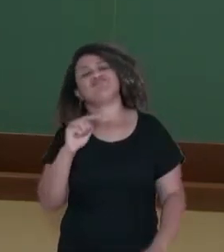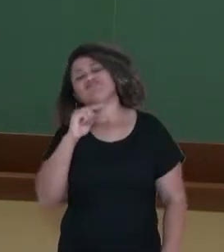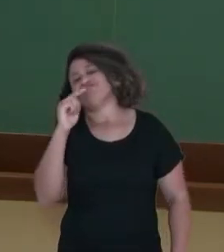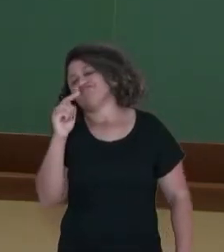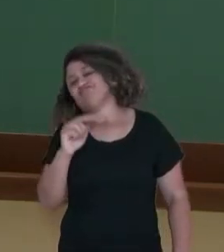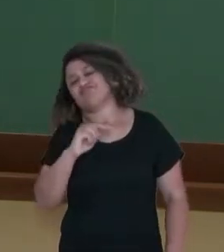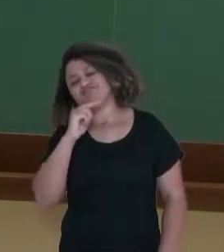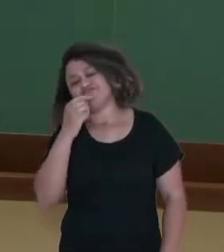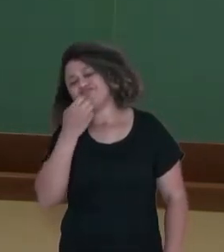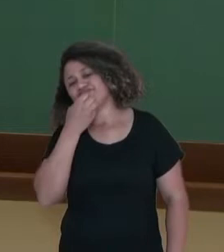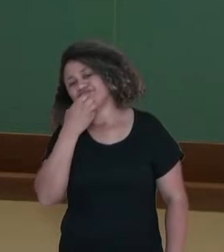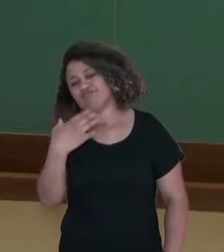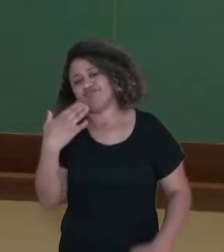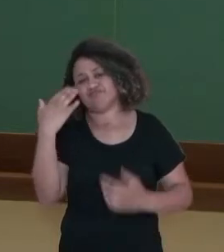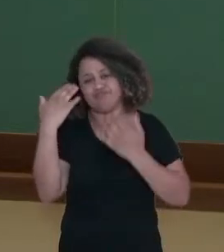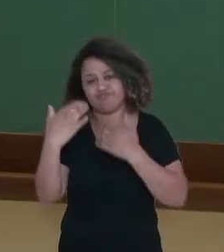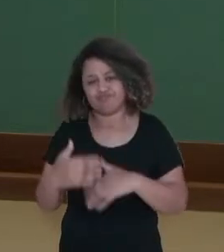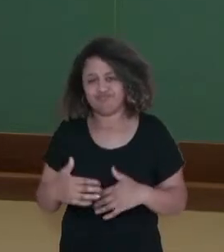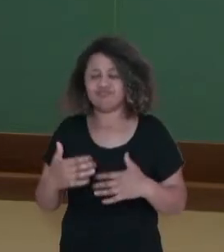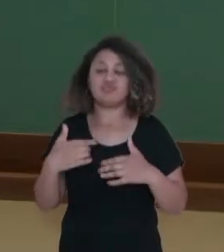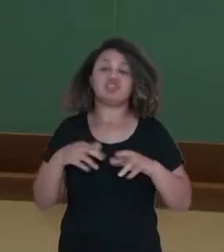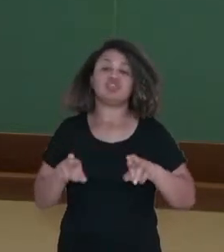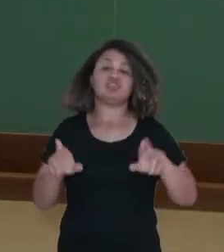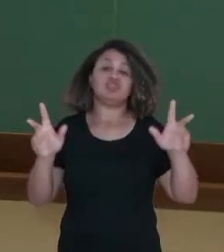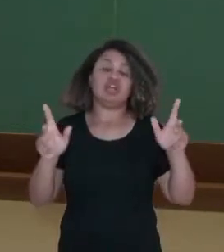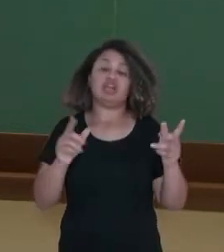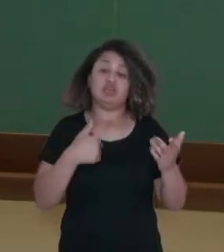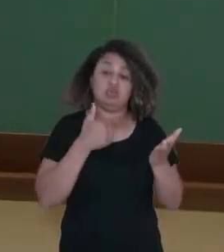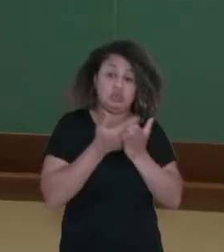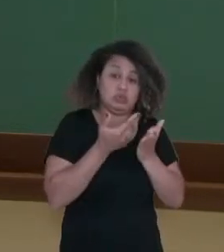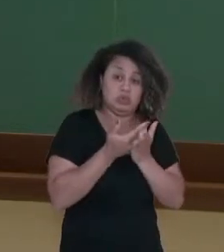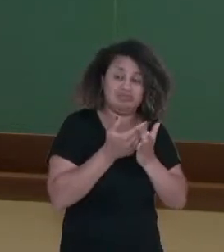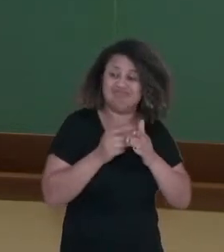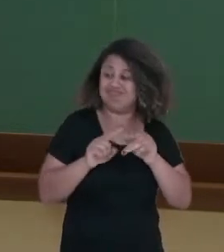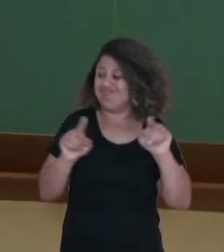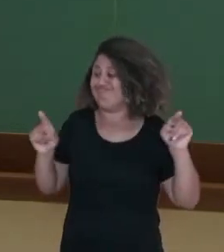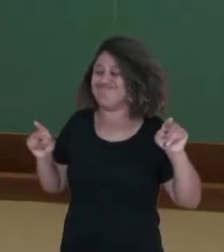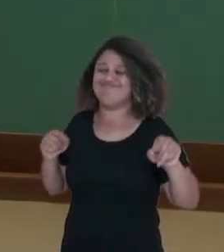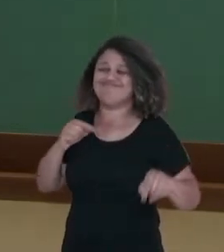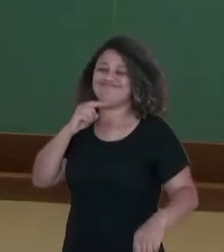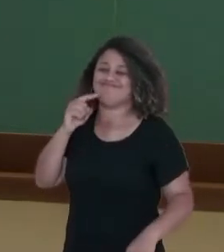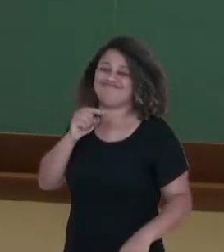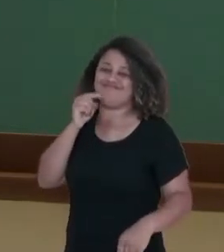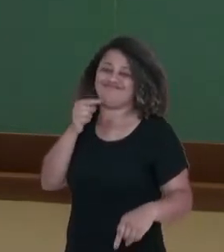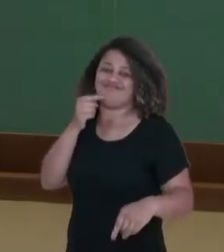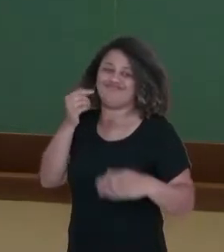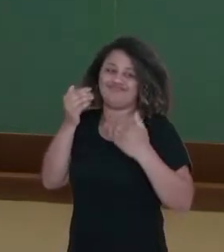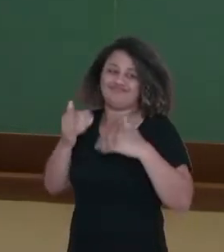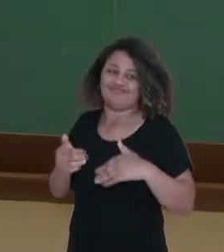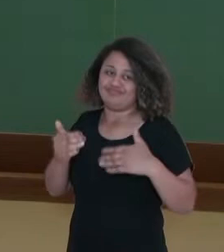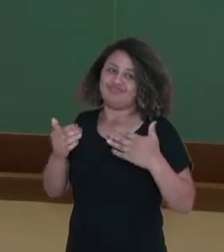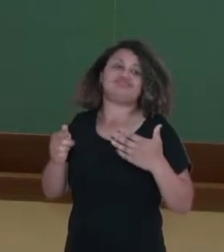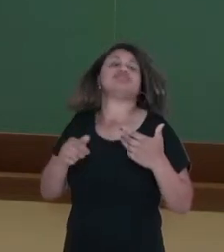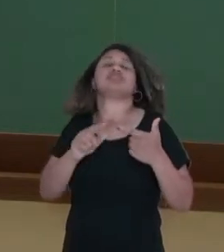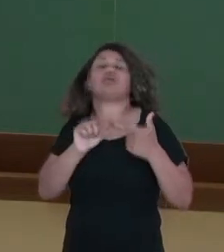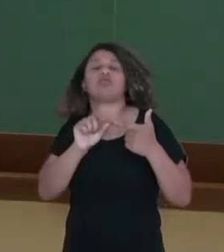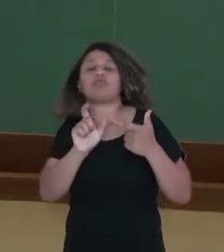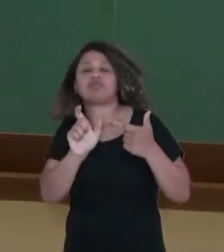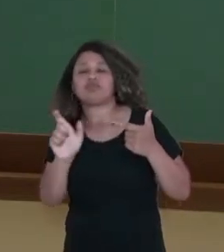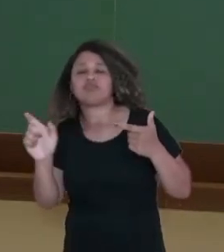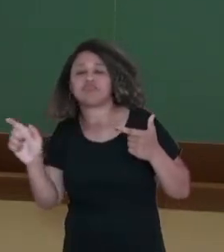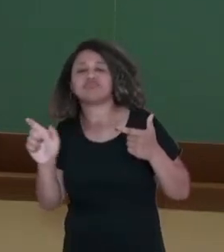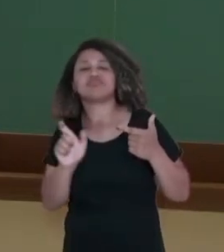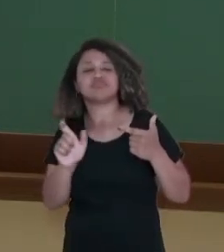Uma ideia oposta à outra. Uma conjunção adversativa. Quais são elas? Contudo,